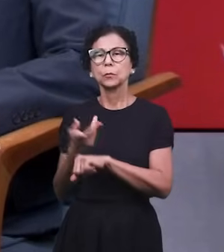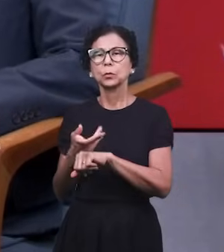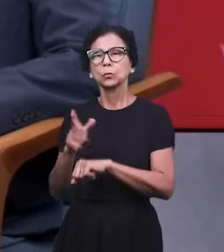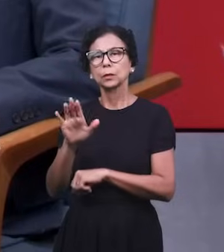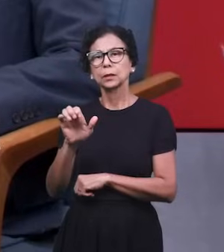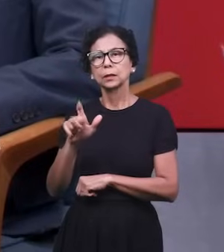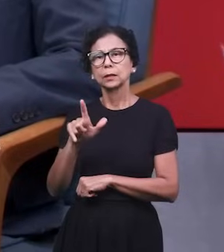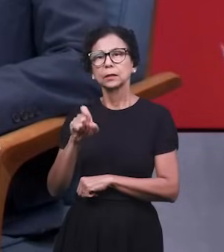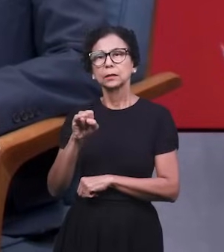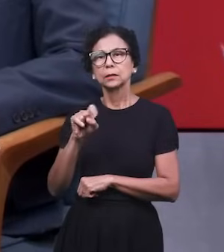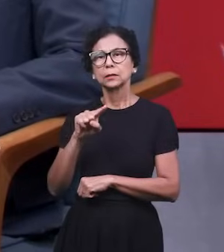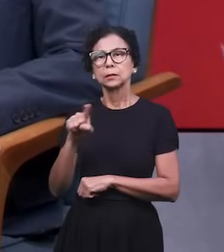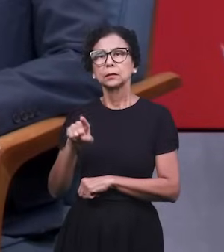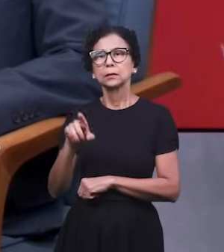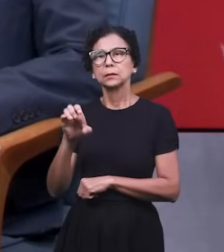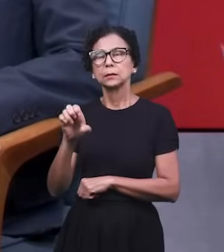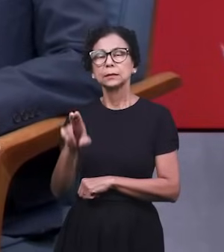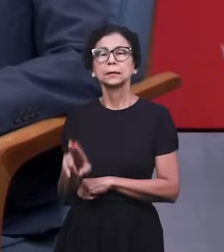na casa de Eliseu